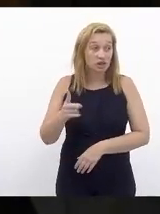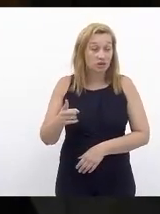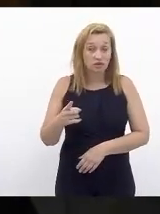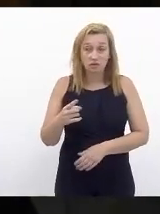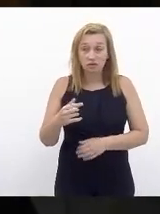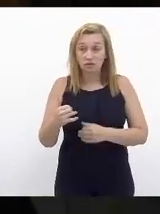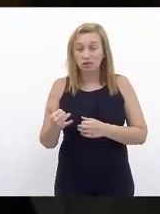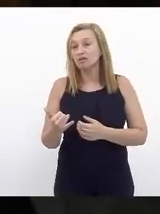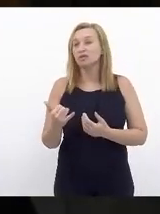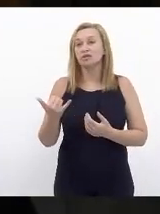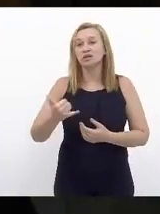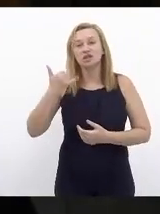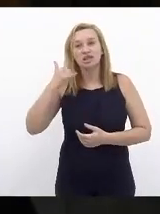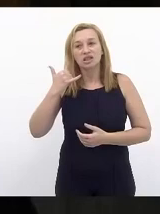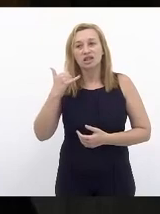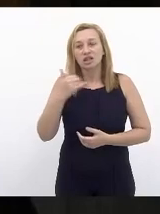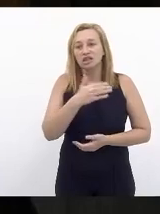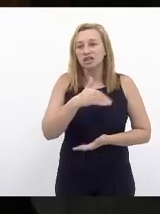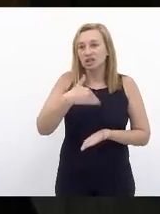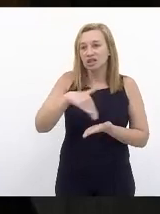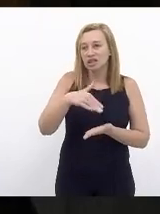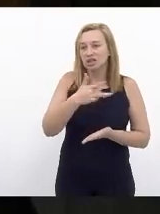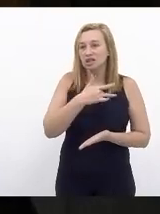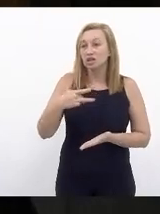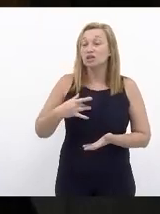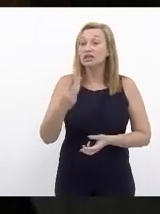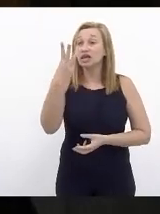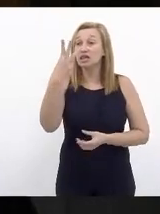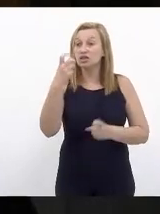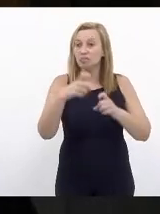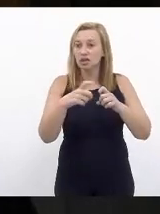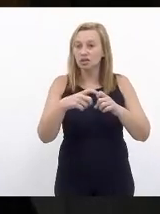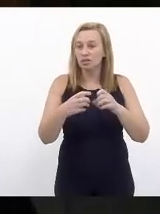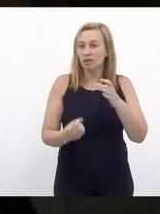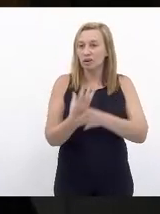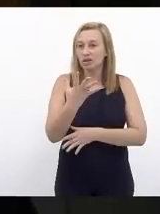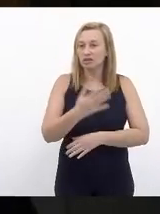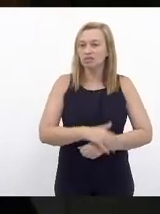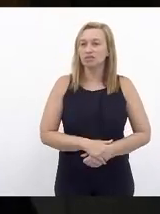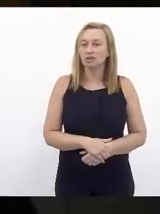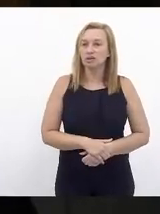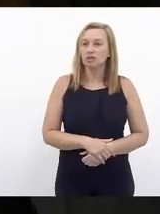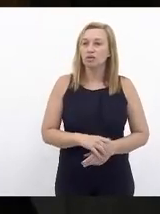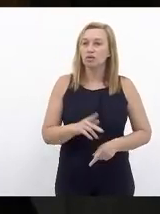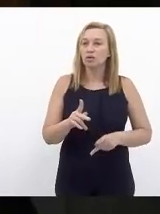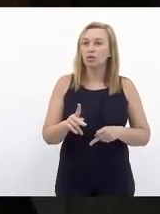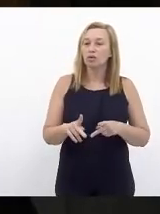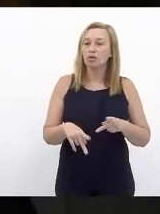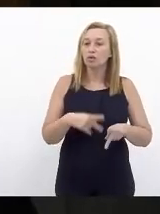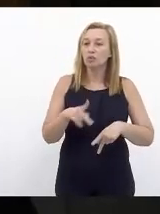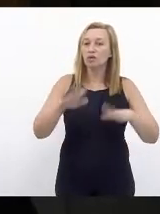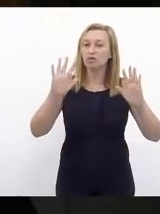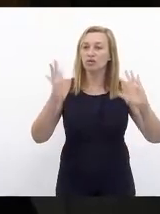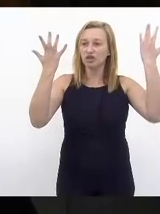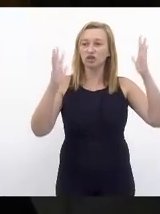fui atendido pelo secretário estadual de saúde, apareceram 3 médicos. A população comemorou.